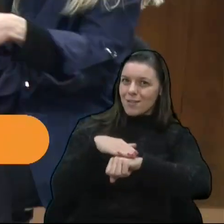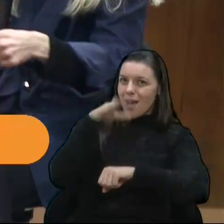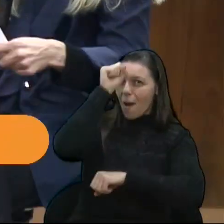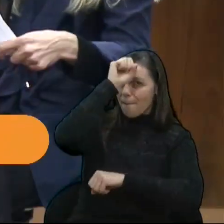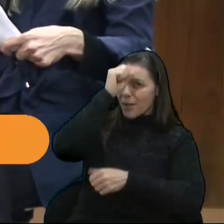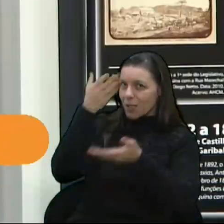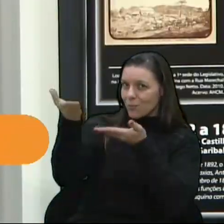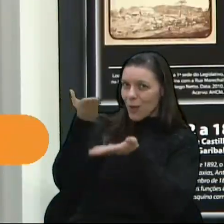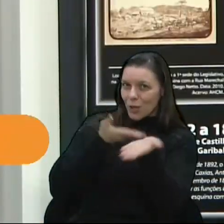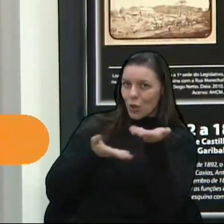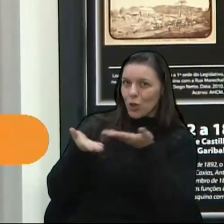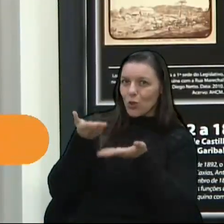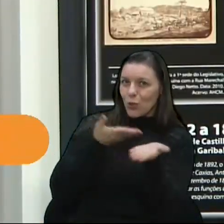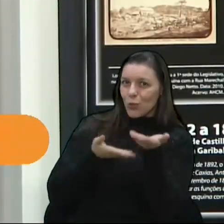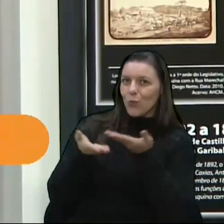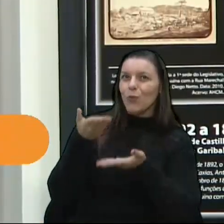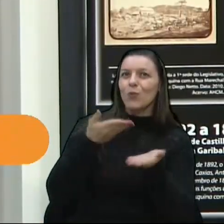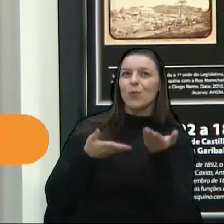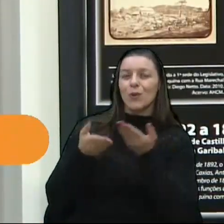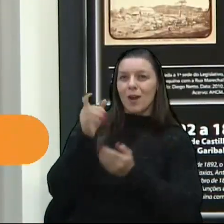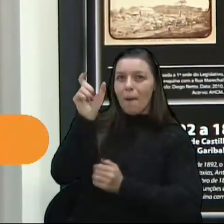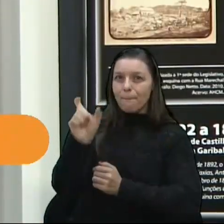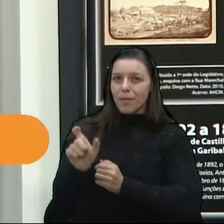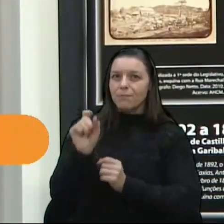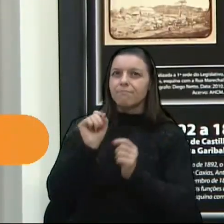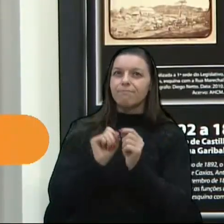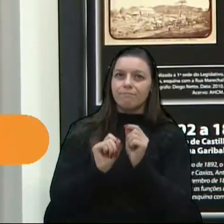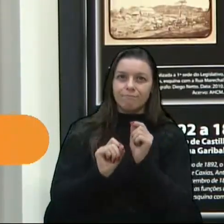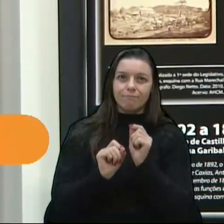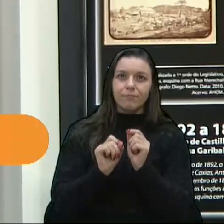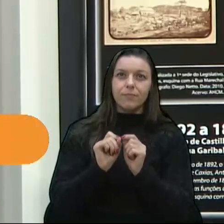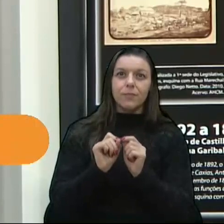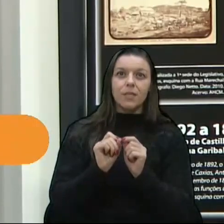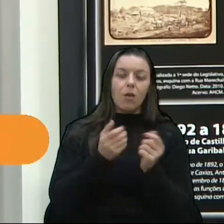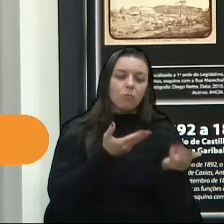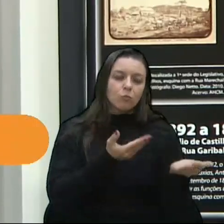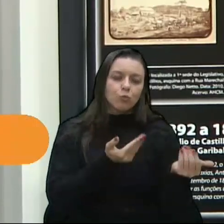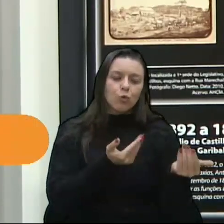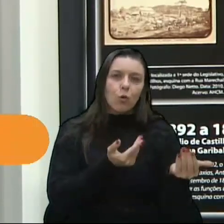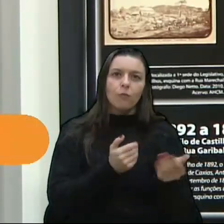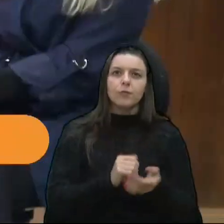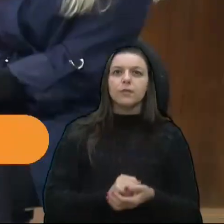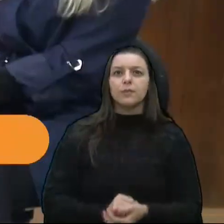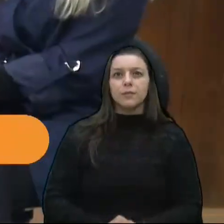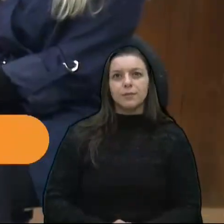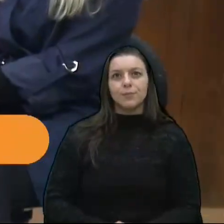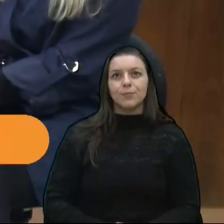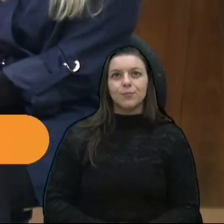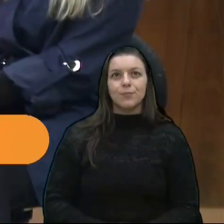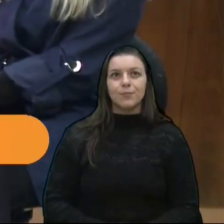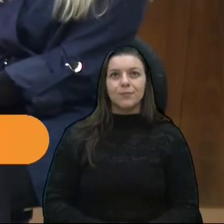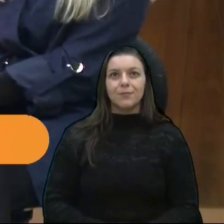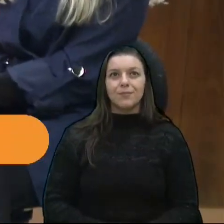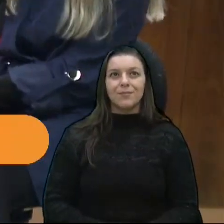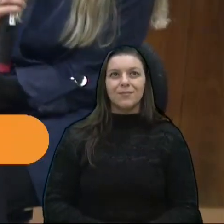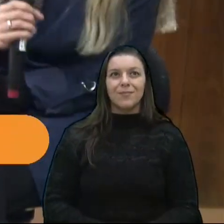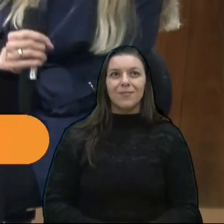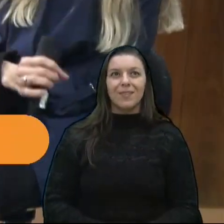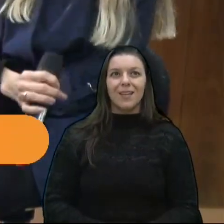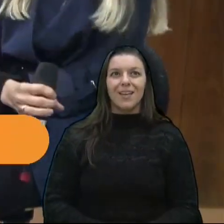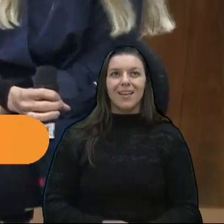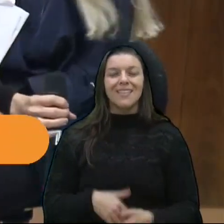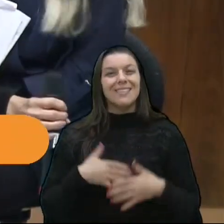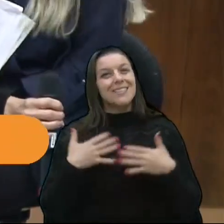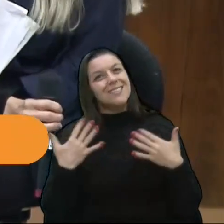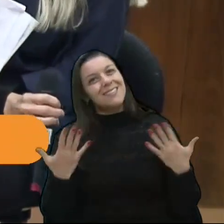também sobre isso, a gente tem aprendido a aprender com essa nova geração. Estamos chegando ao final, Grace. Estamos,